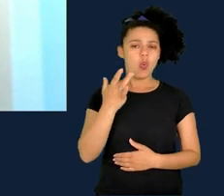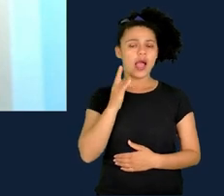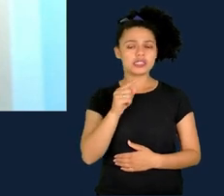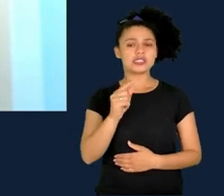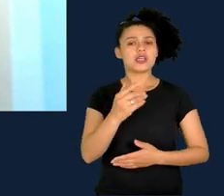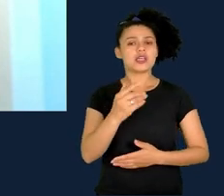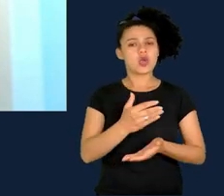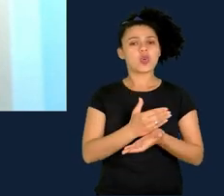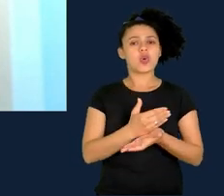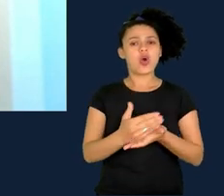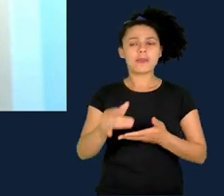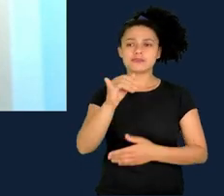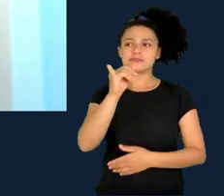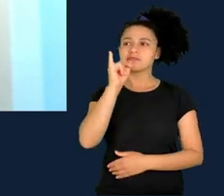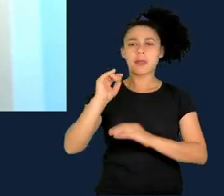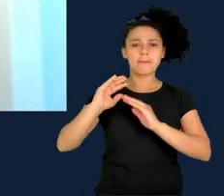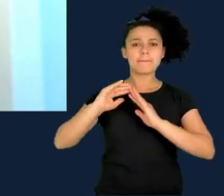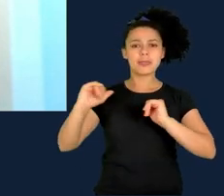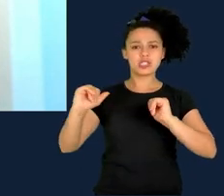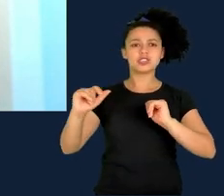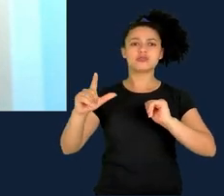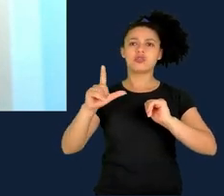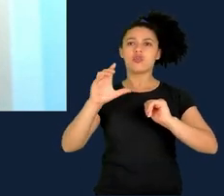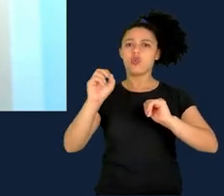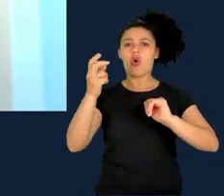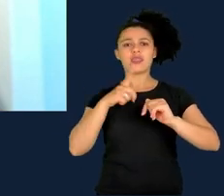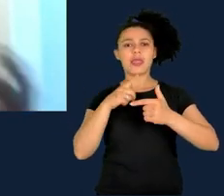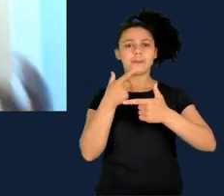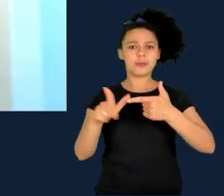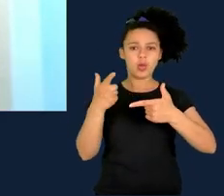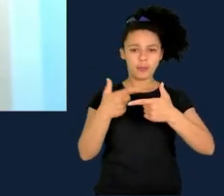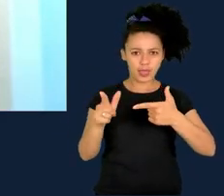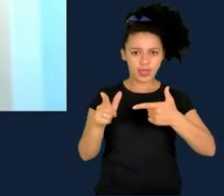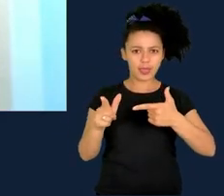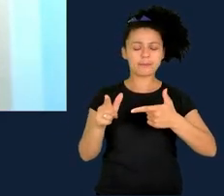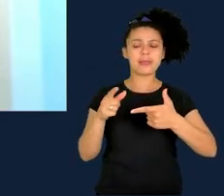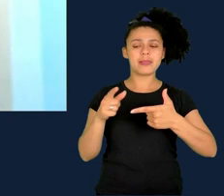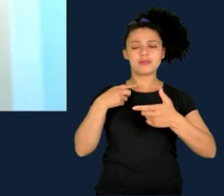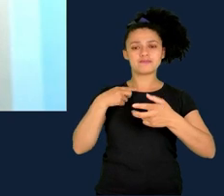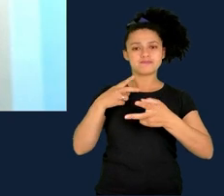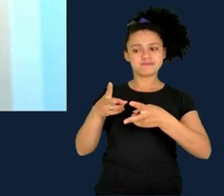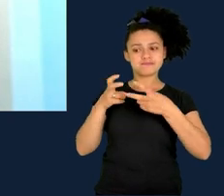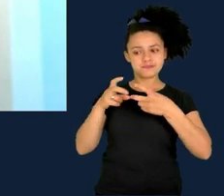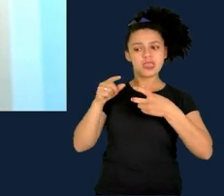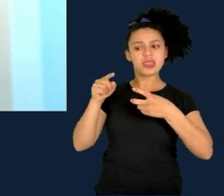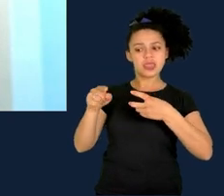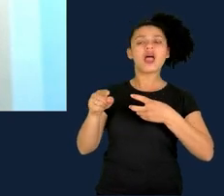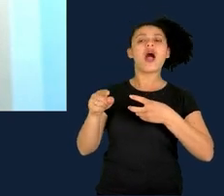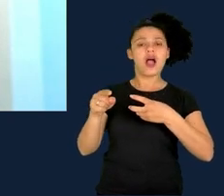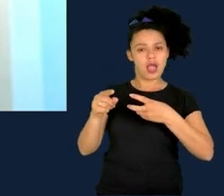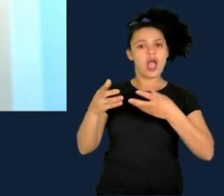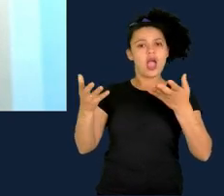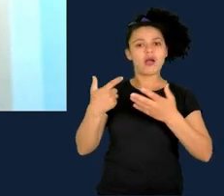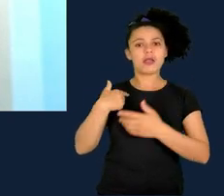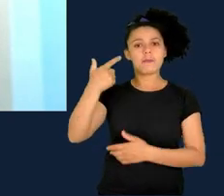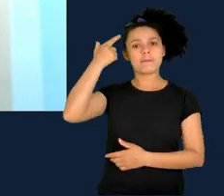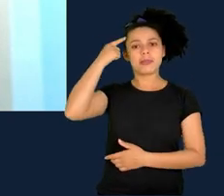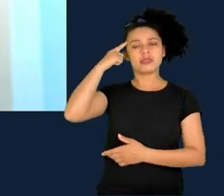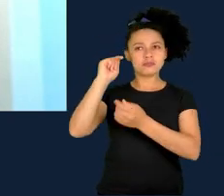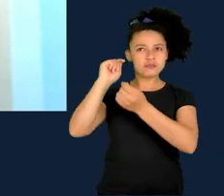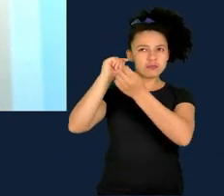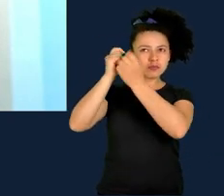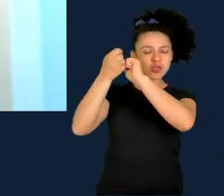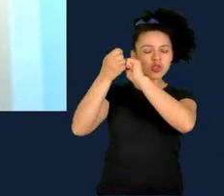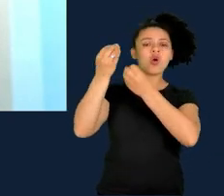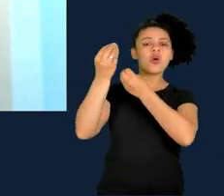uma demanda, há um problema, então, a partir desse problema, a gente vai pensar de que forma, no que a gente quer colher,